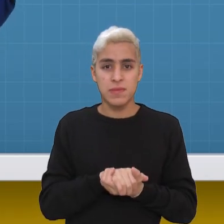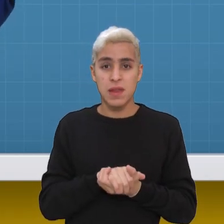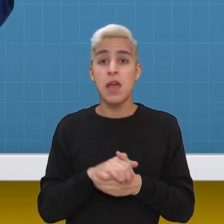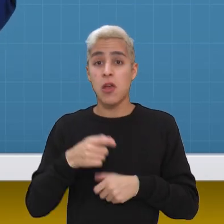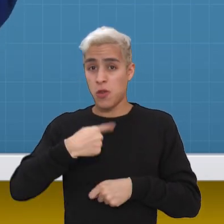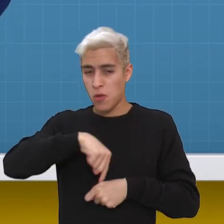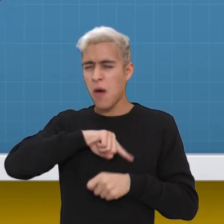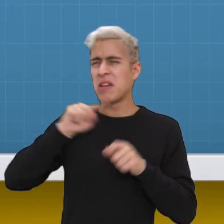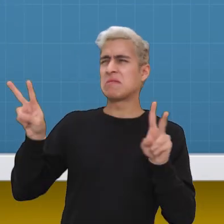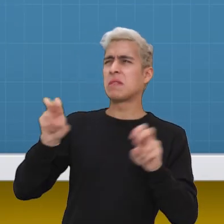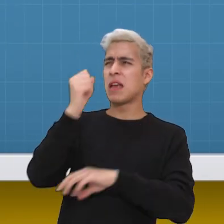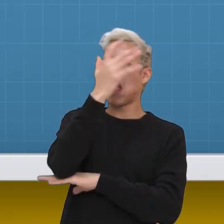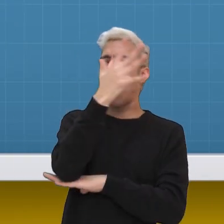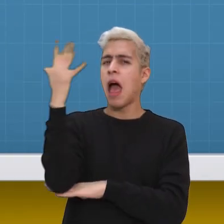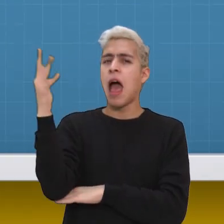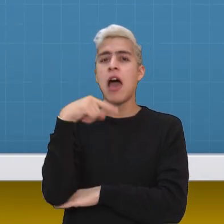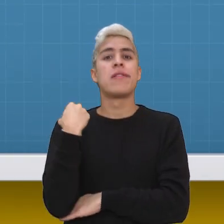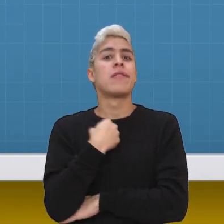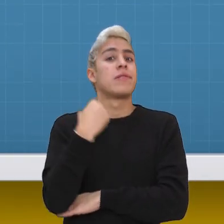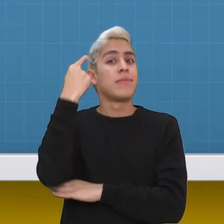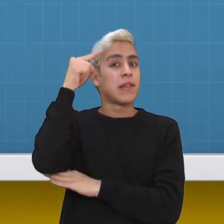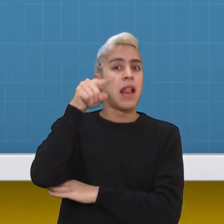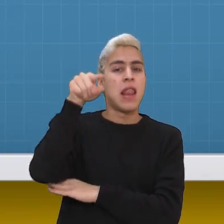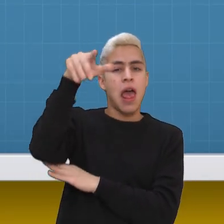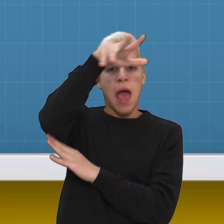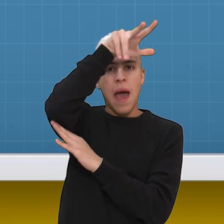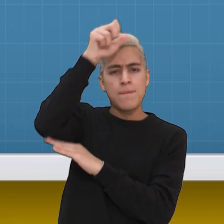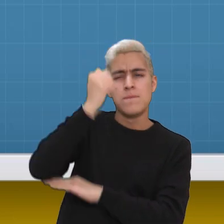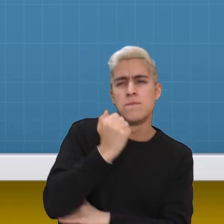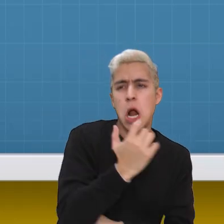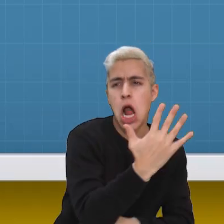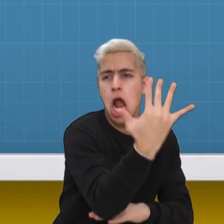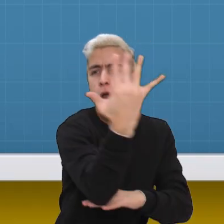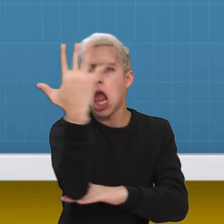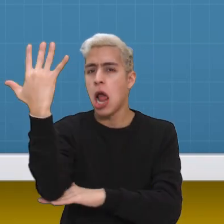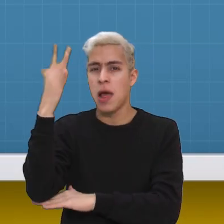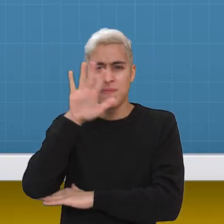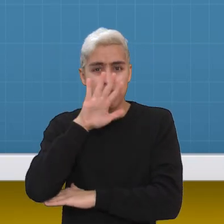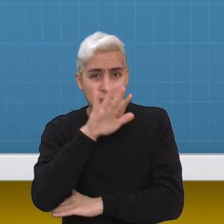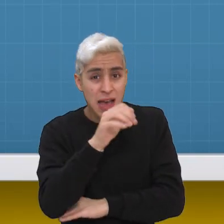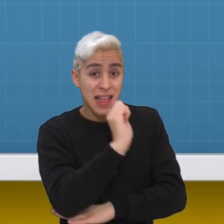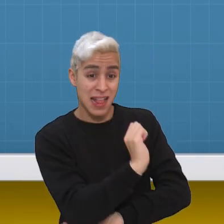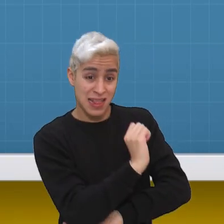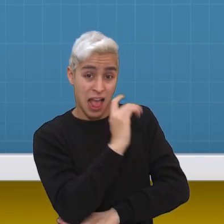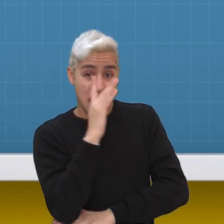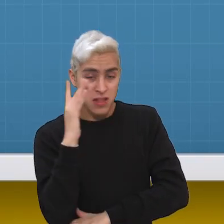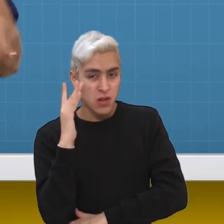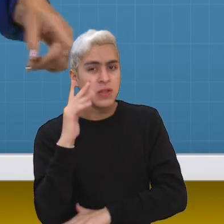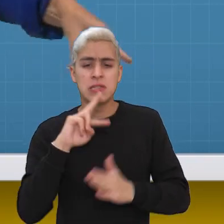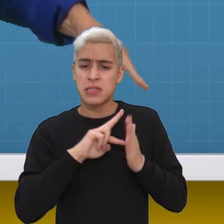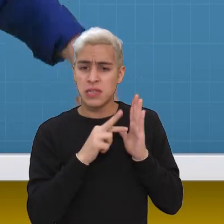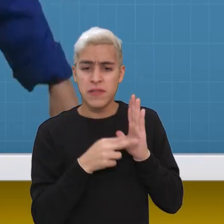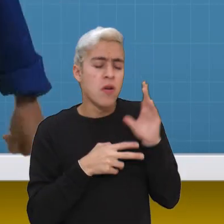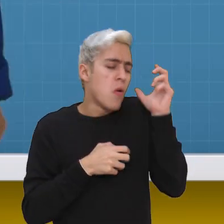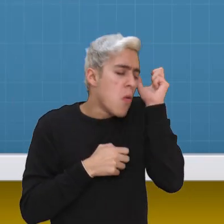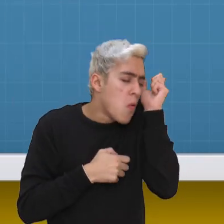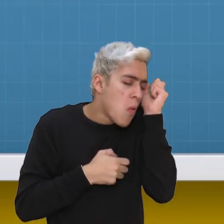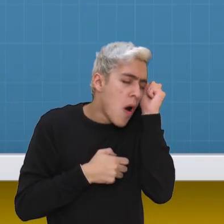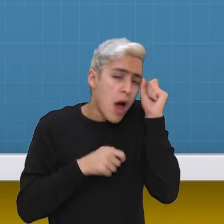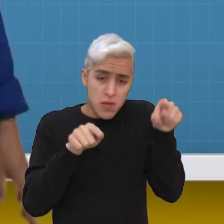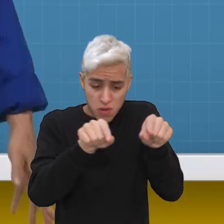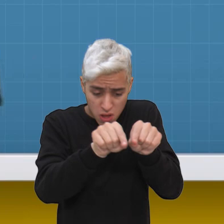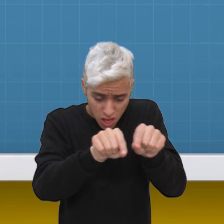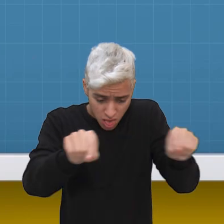fala em natureza, às vezes a gente pensa lá na Amazônia. Mas natureza é o quarto que eu